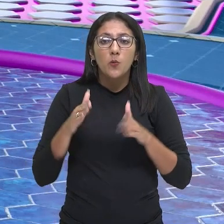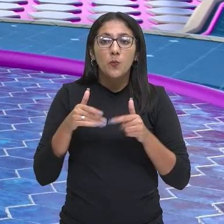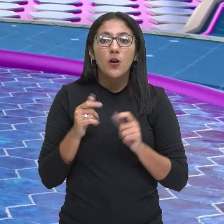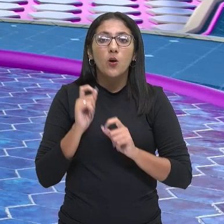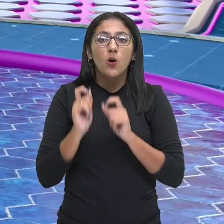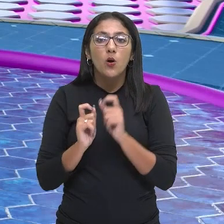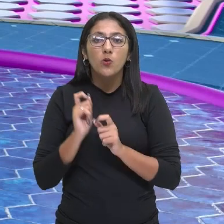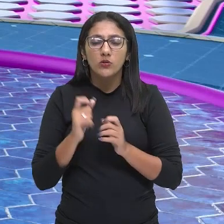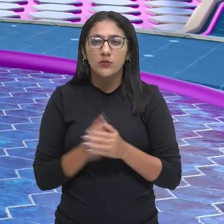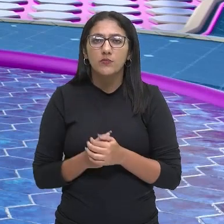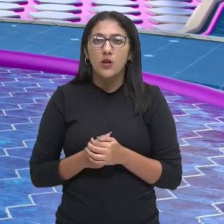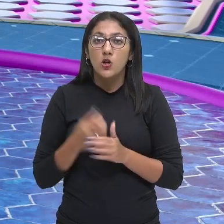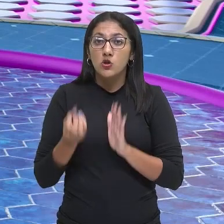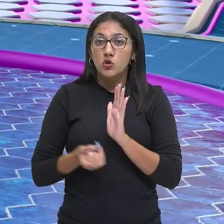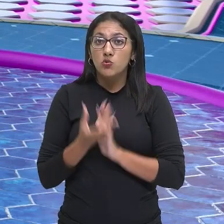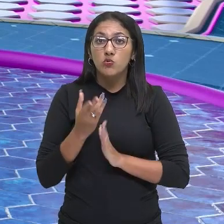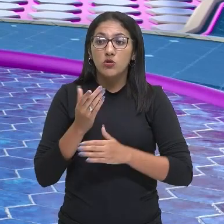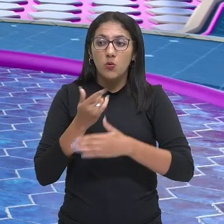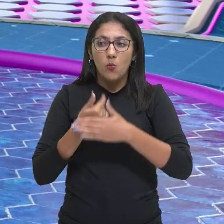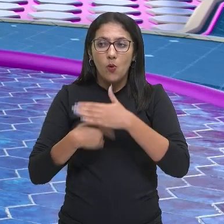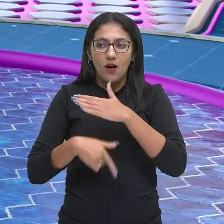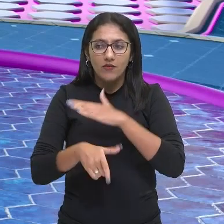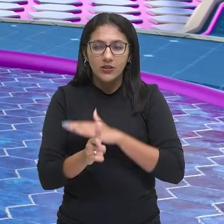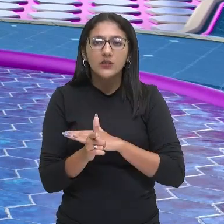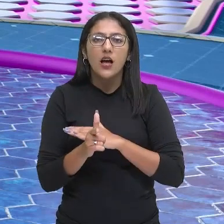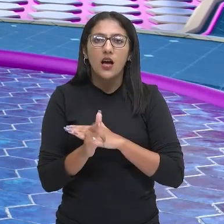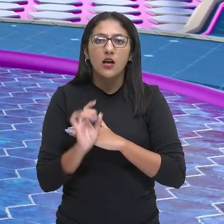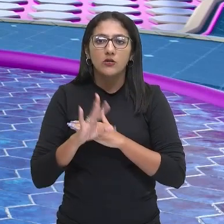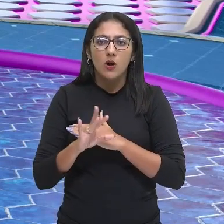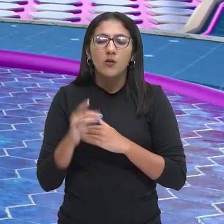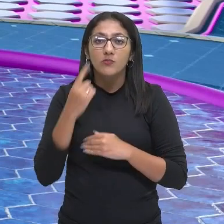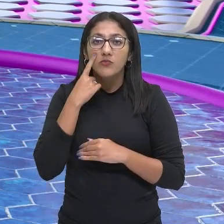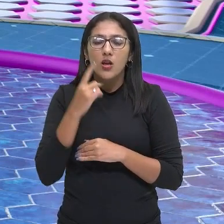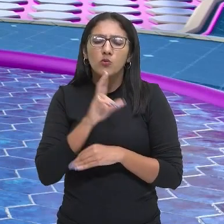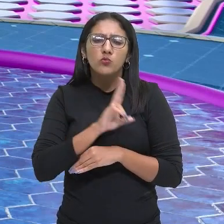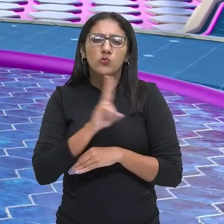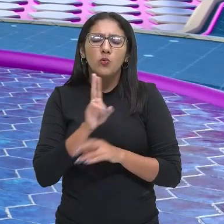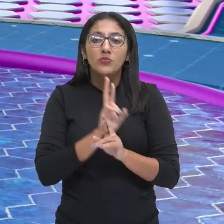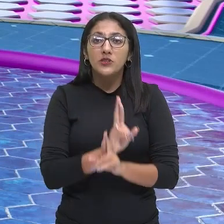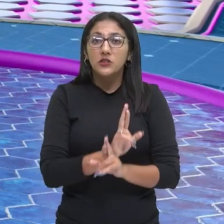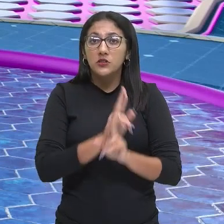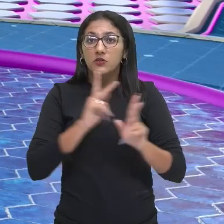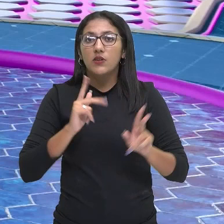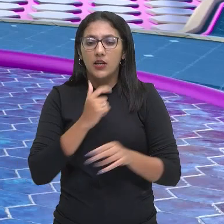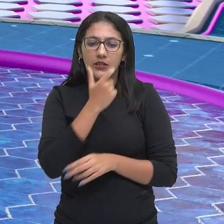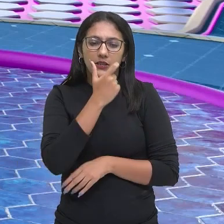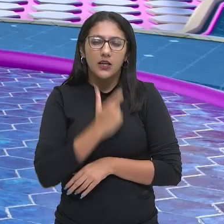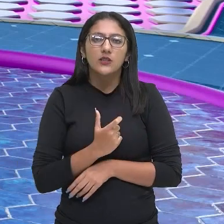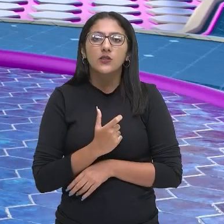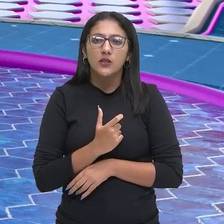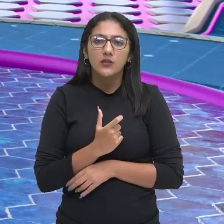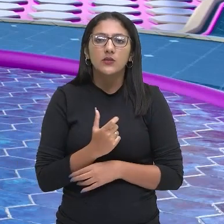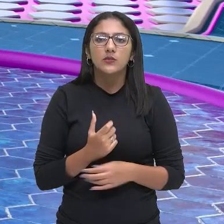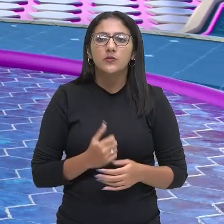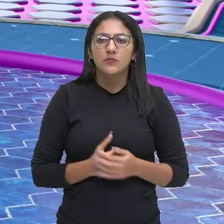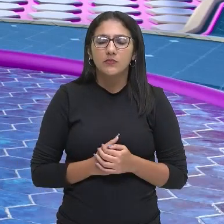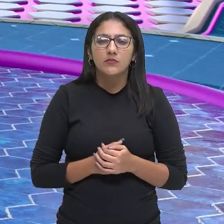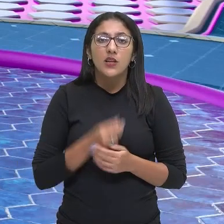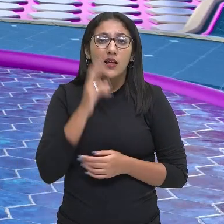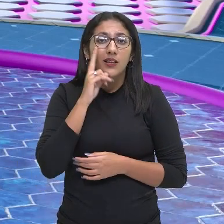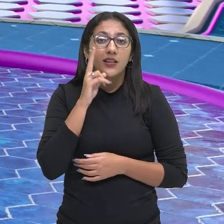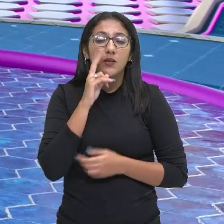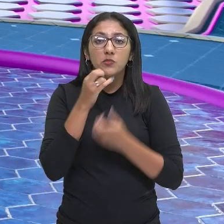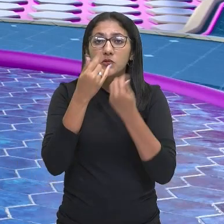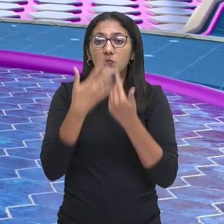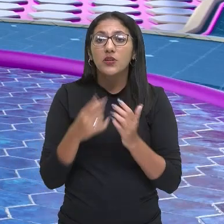um avatar com as informações diferentes das do jogador real. Viram o que eu falei agora há